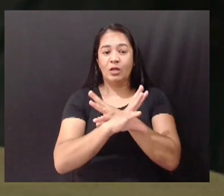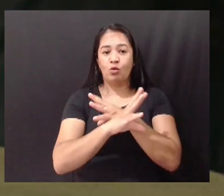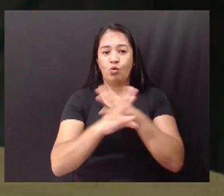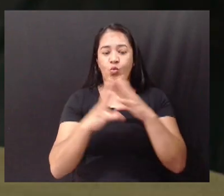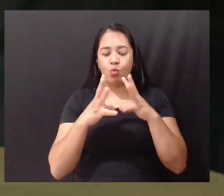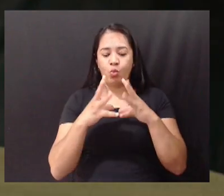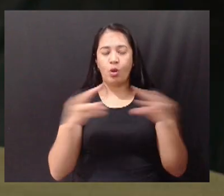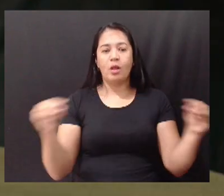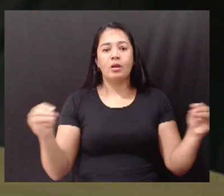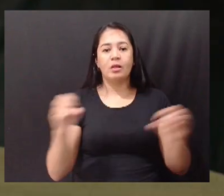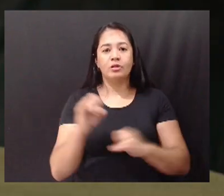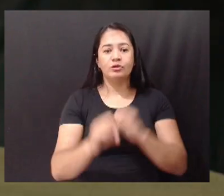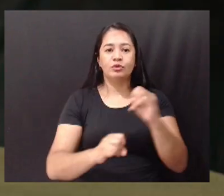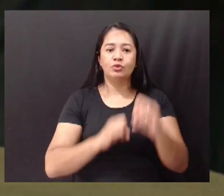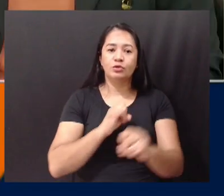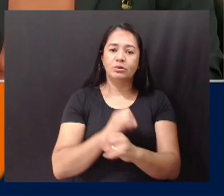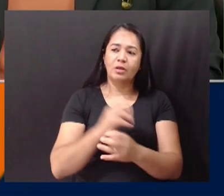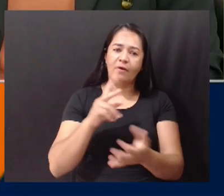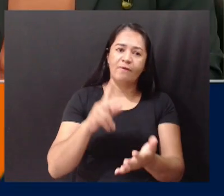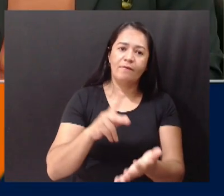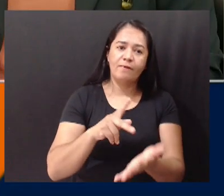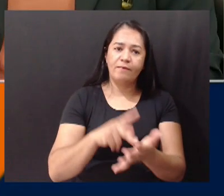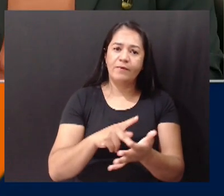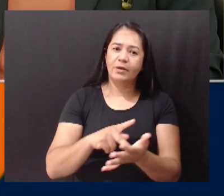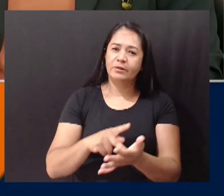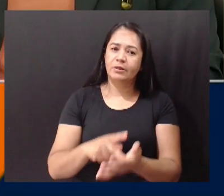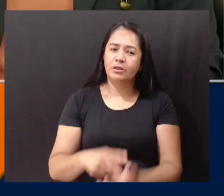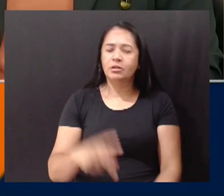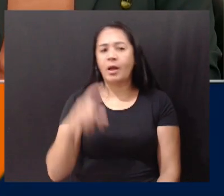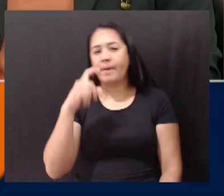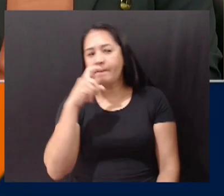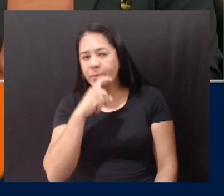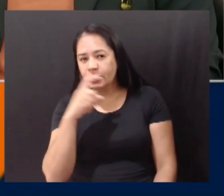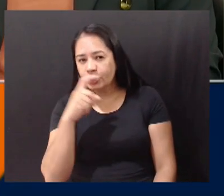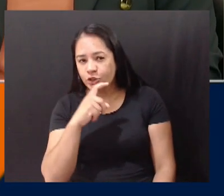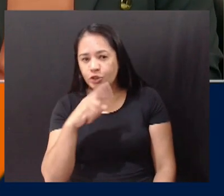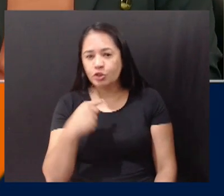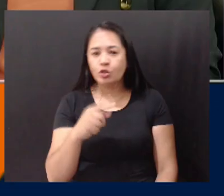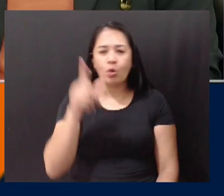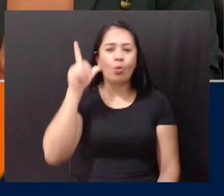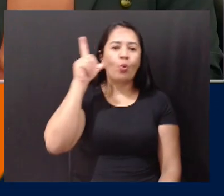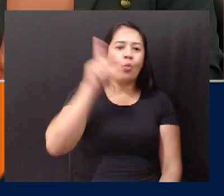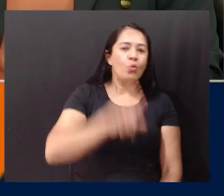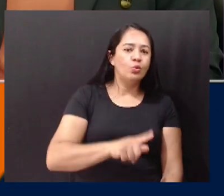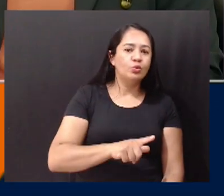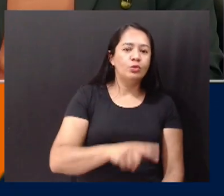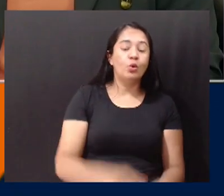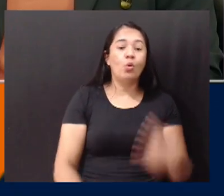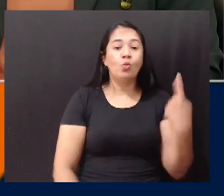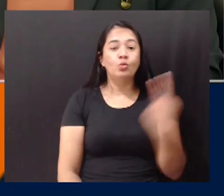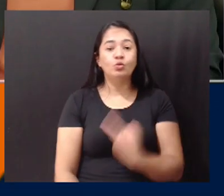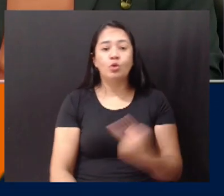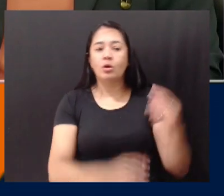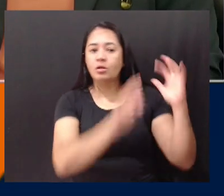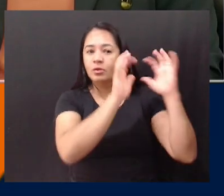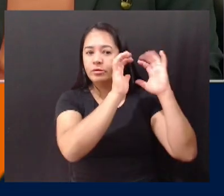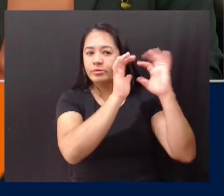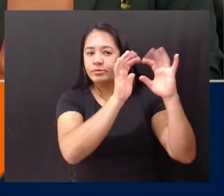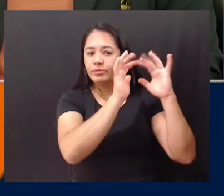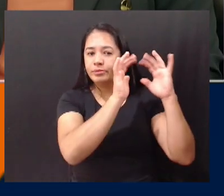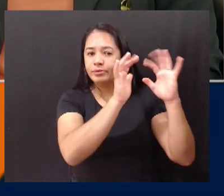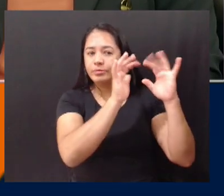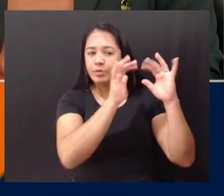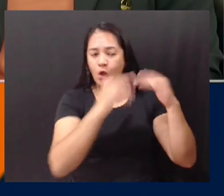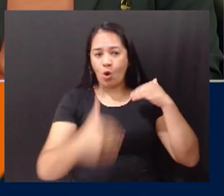é verdade? É um mito? A gente consegue fazer isso? Nosso cérebro, a nossa cabeça, o nosso corpo